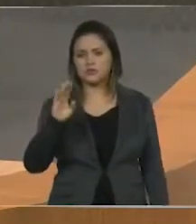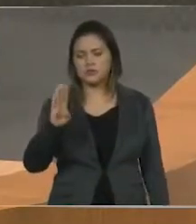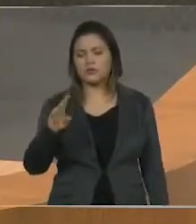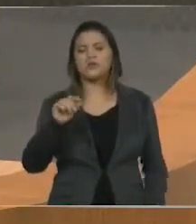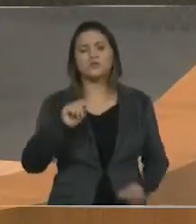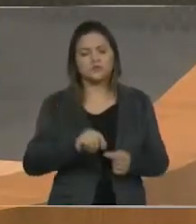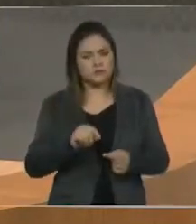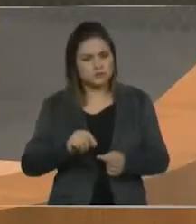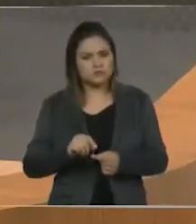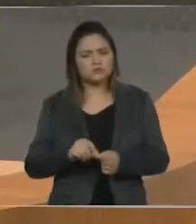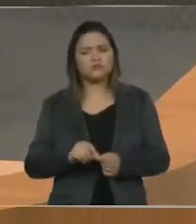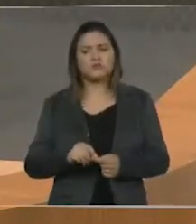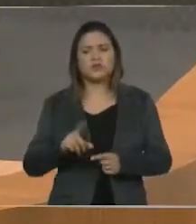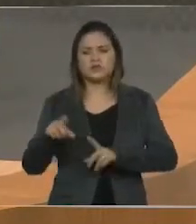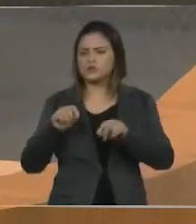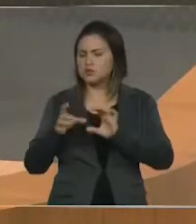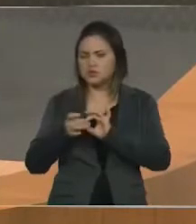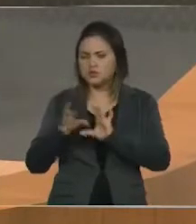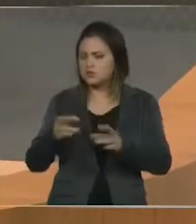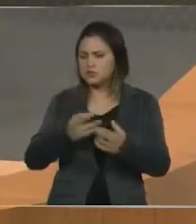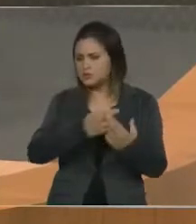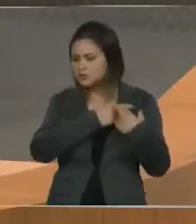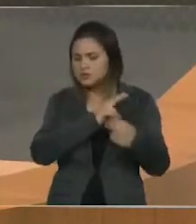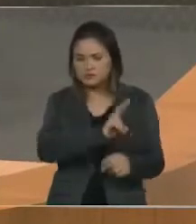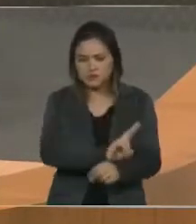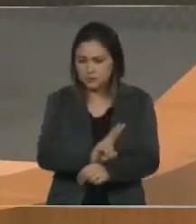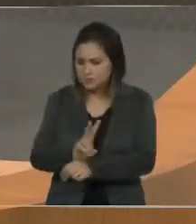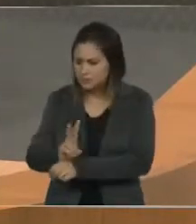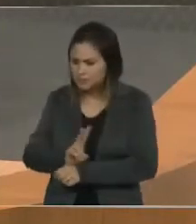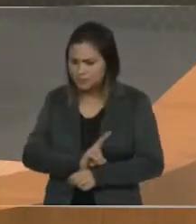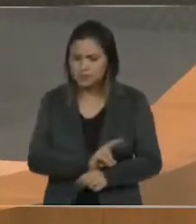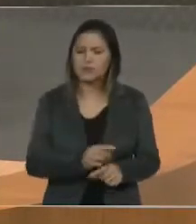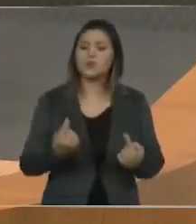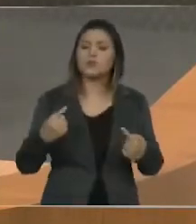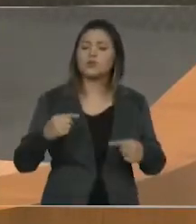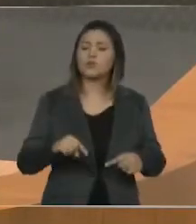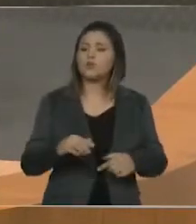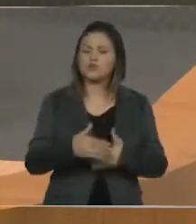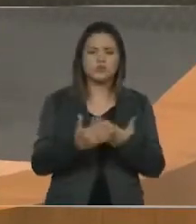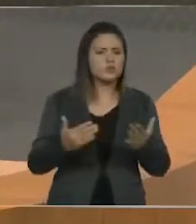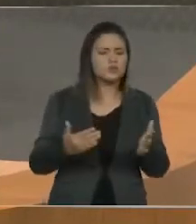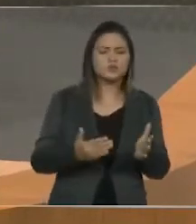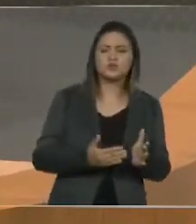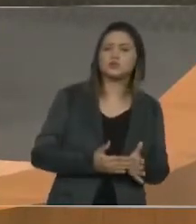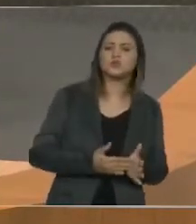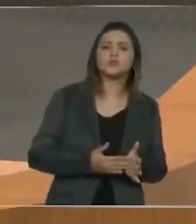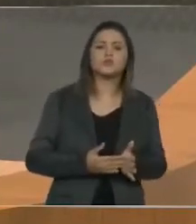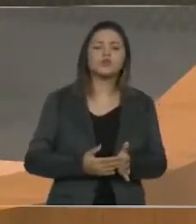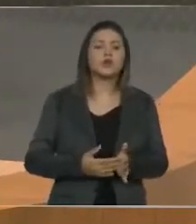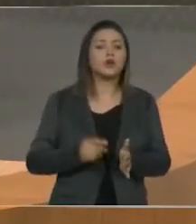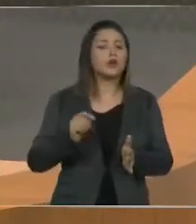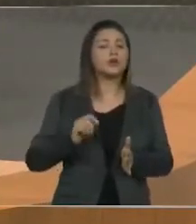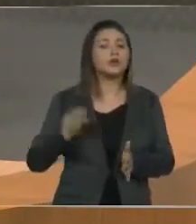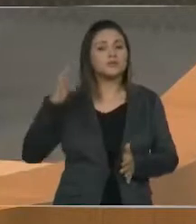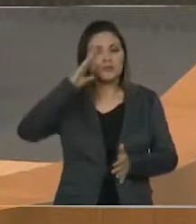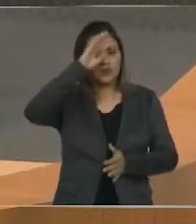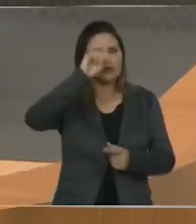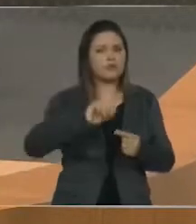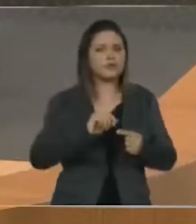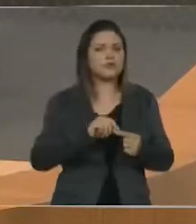e estará vigilante contra toda e qualquer ação do próximo presidente que vise atirar direitos do